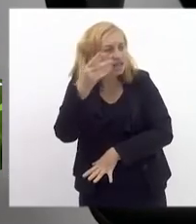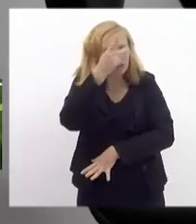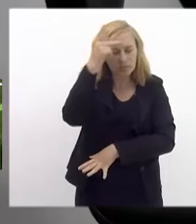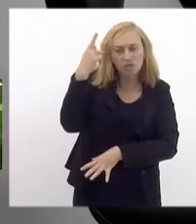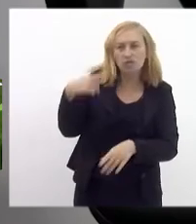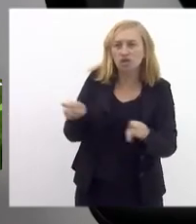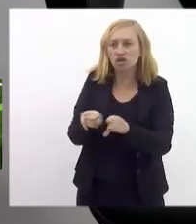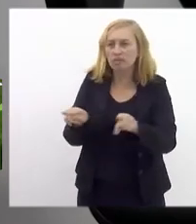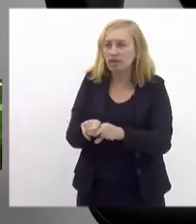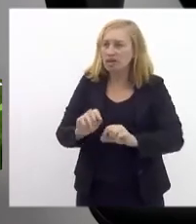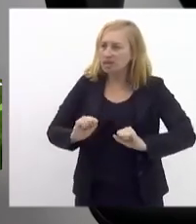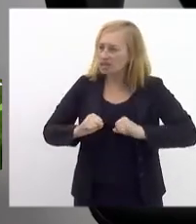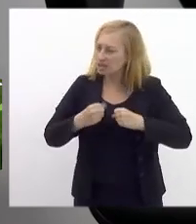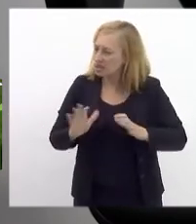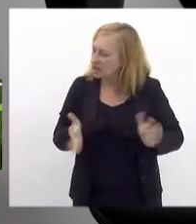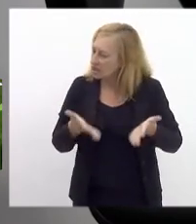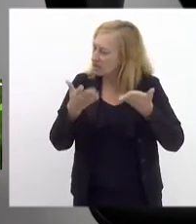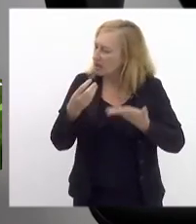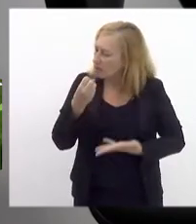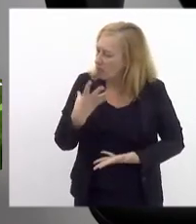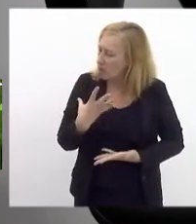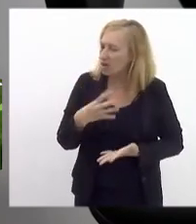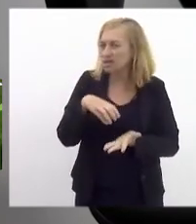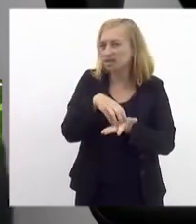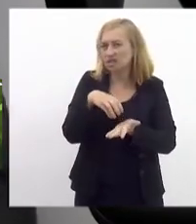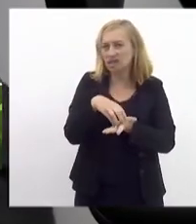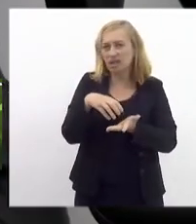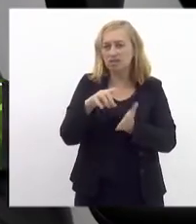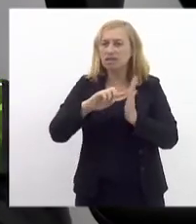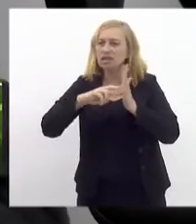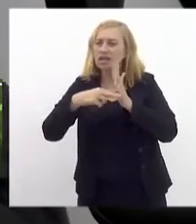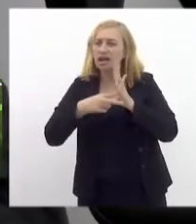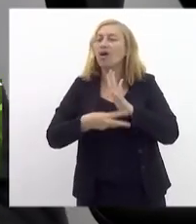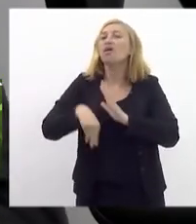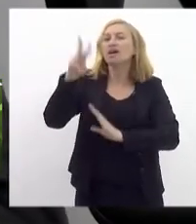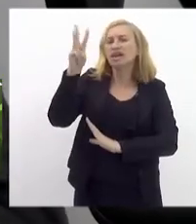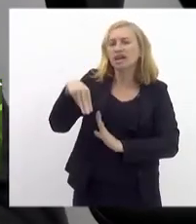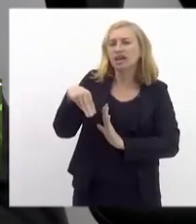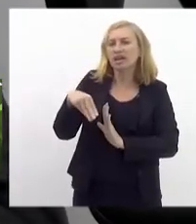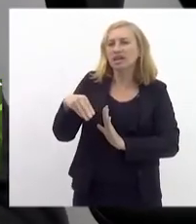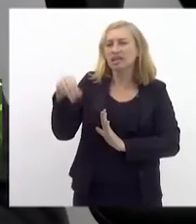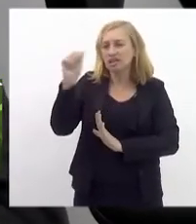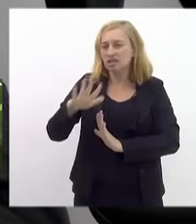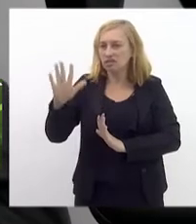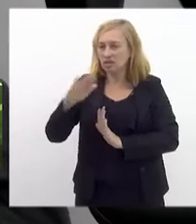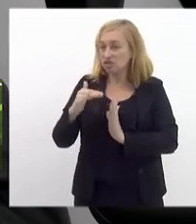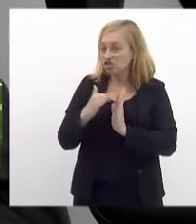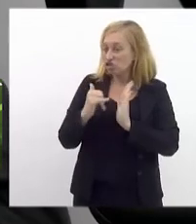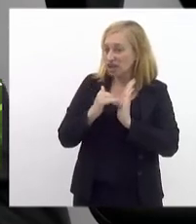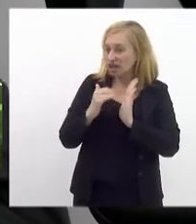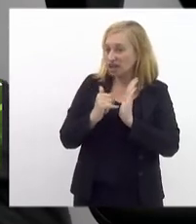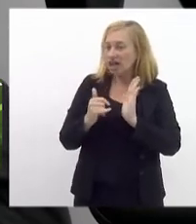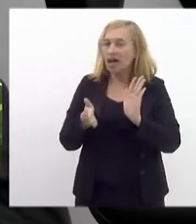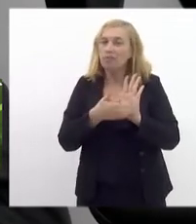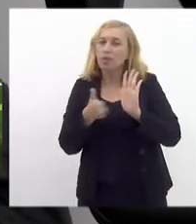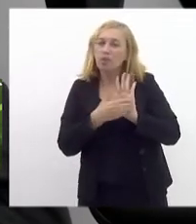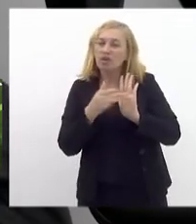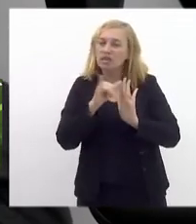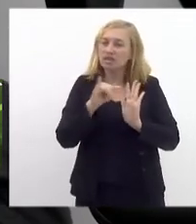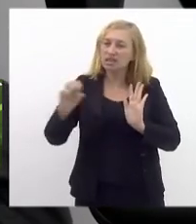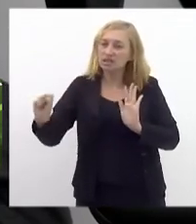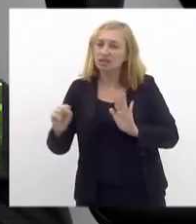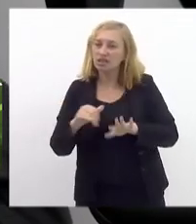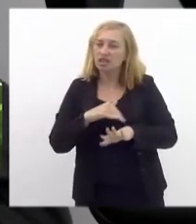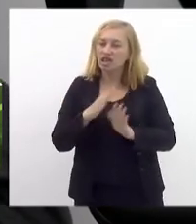boa a iniciativa, por exemplo, de colocar centrais sindicais, que ao nível nacional está sendo retirada. A proposta da CNI retira toda